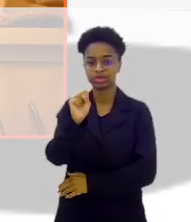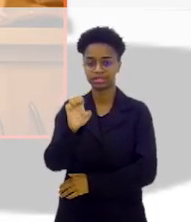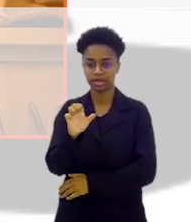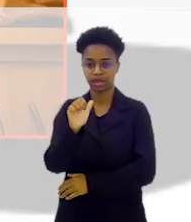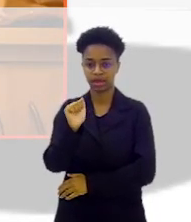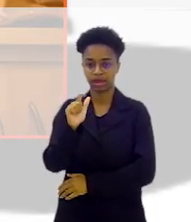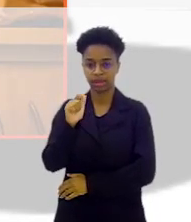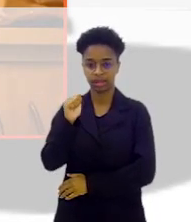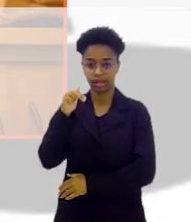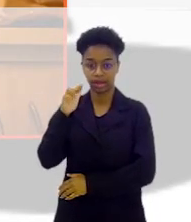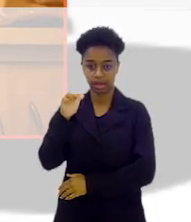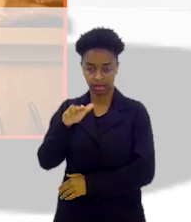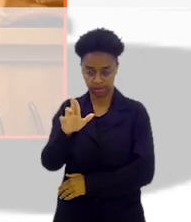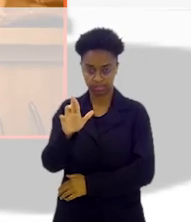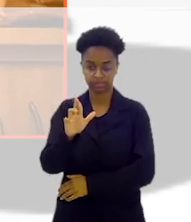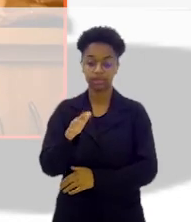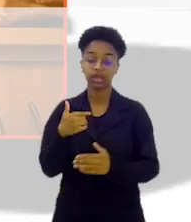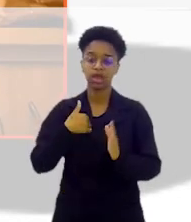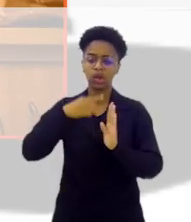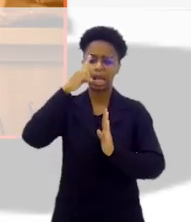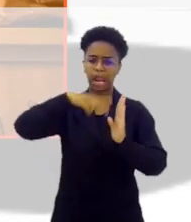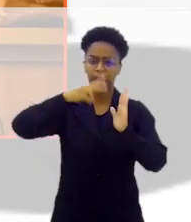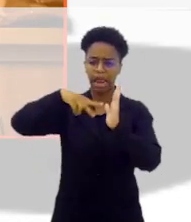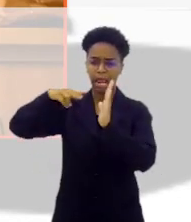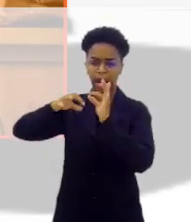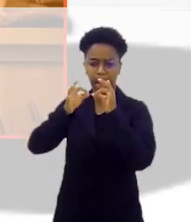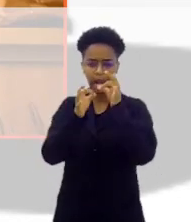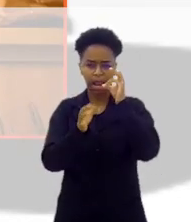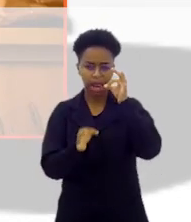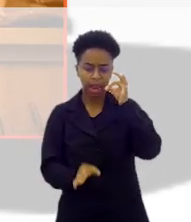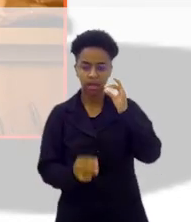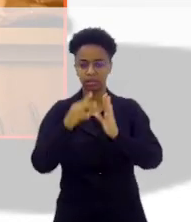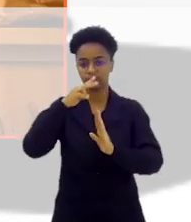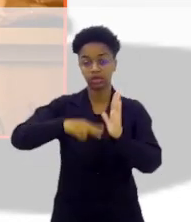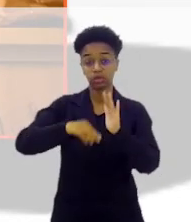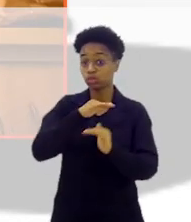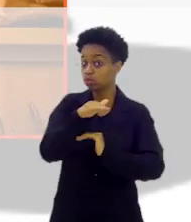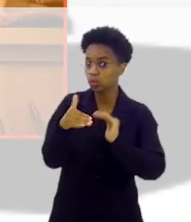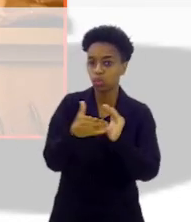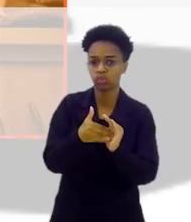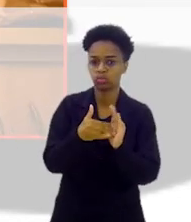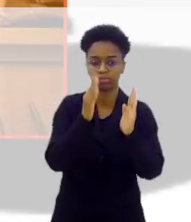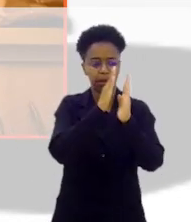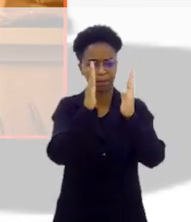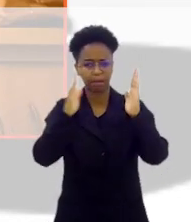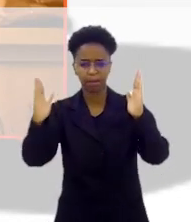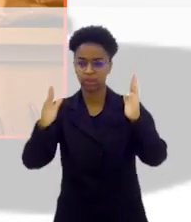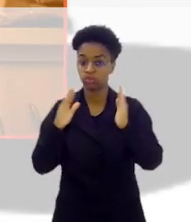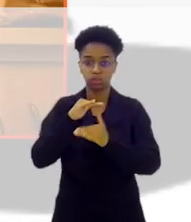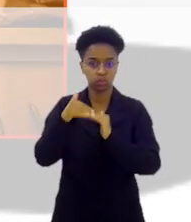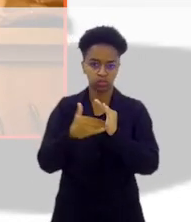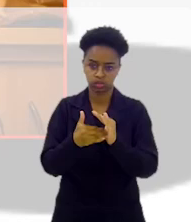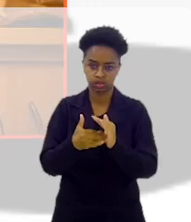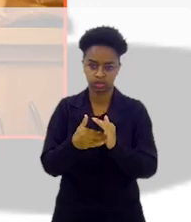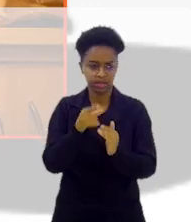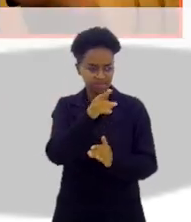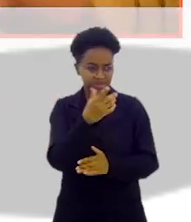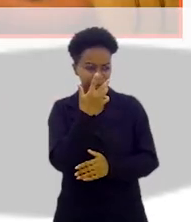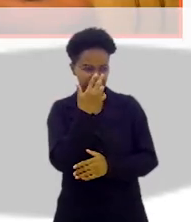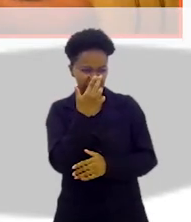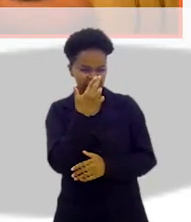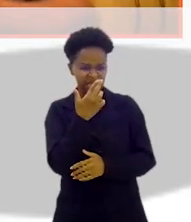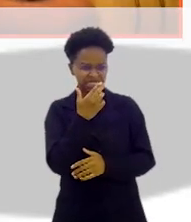Colégio Marista. E eu lia aquilo de cabo a rabo, eu lia tudo que tinha ali. Você